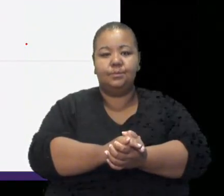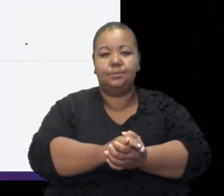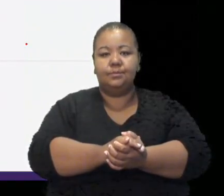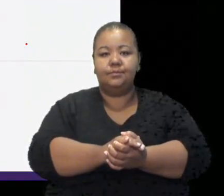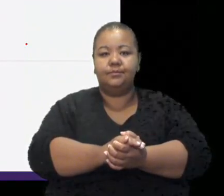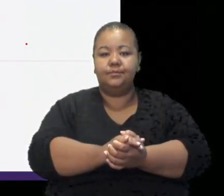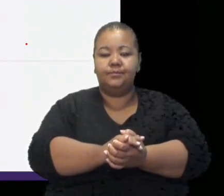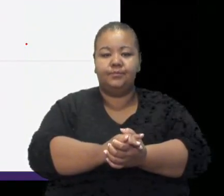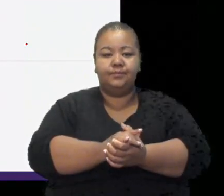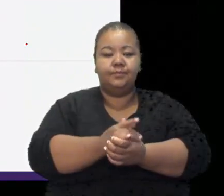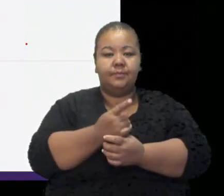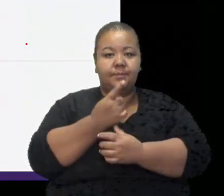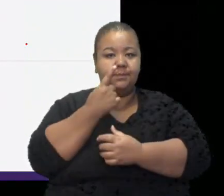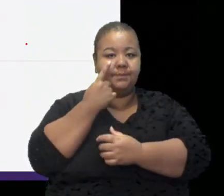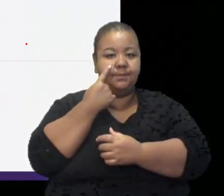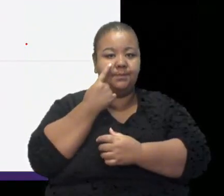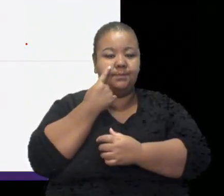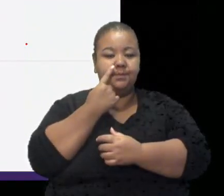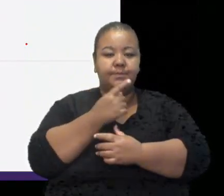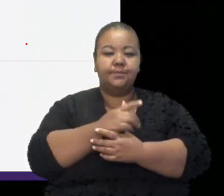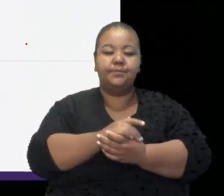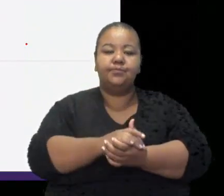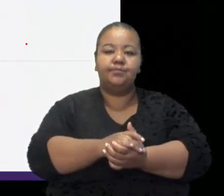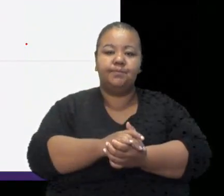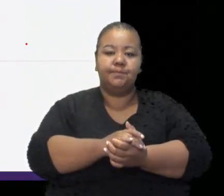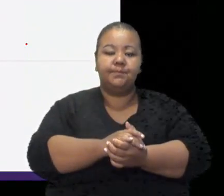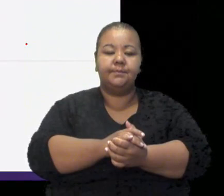Então, nós temos aqui, ó,